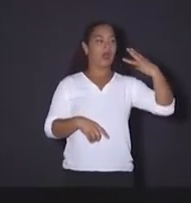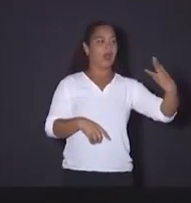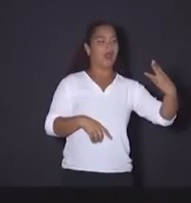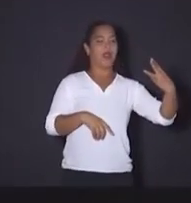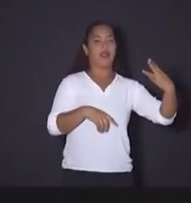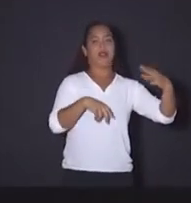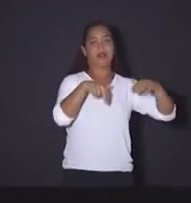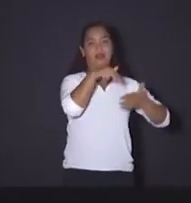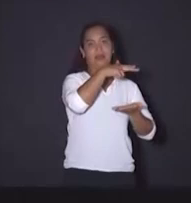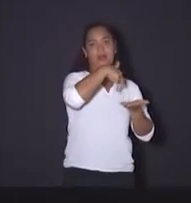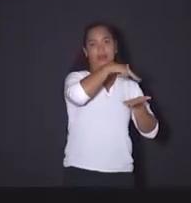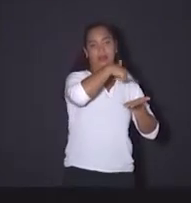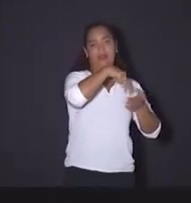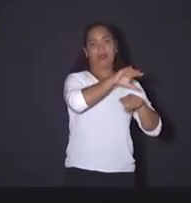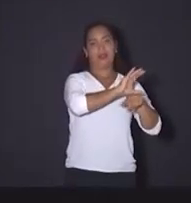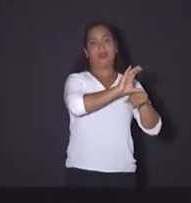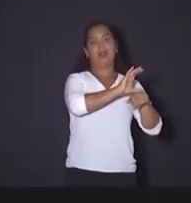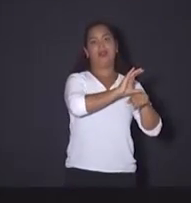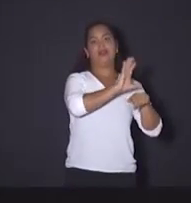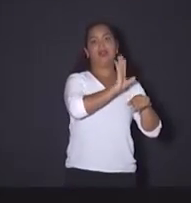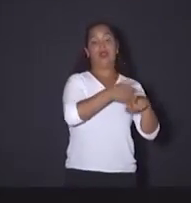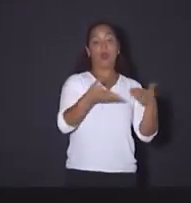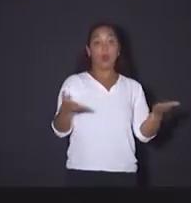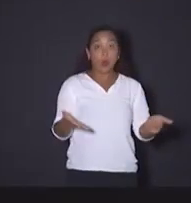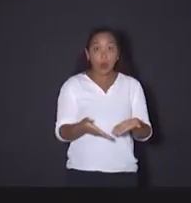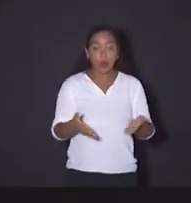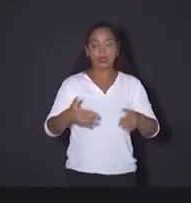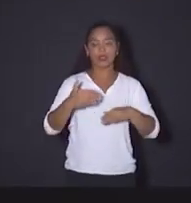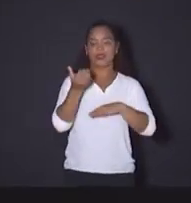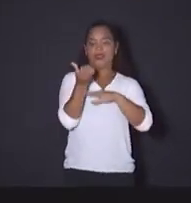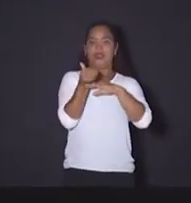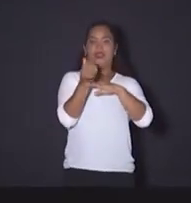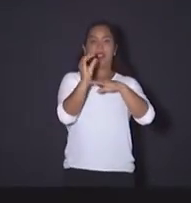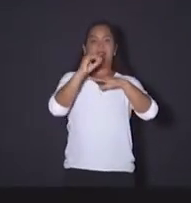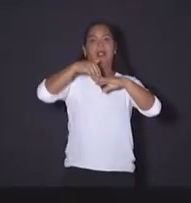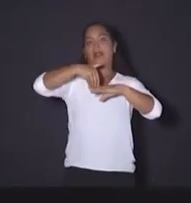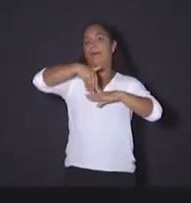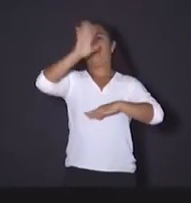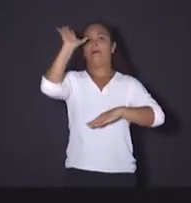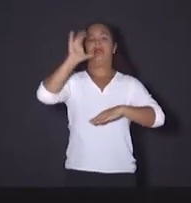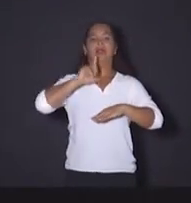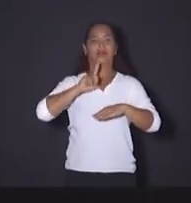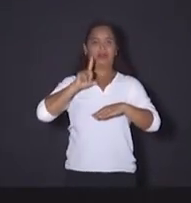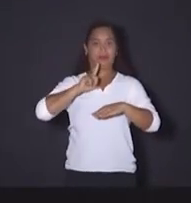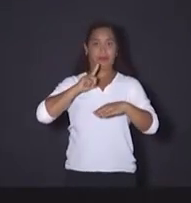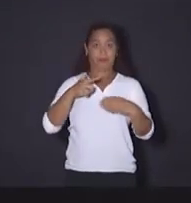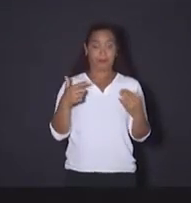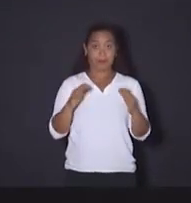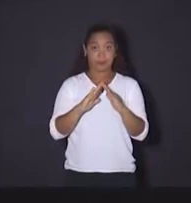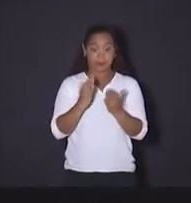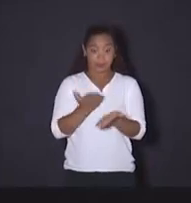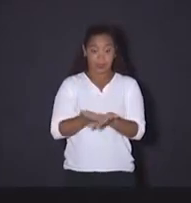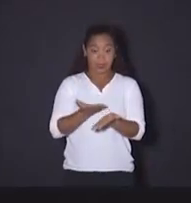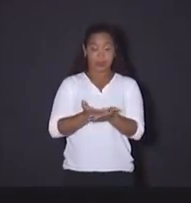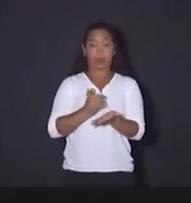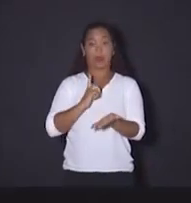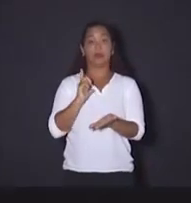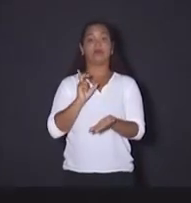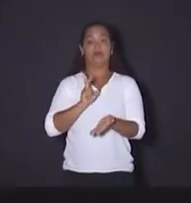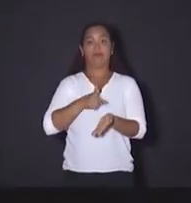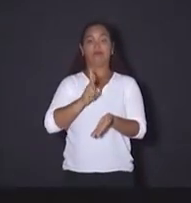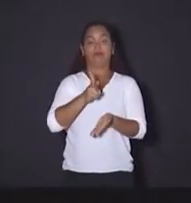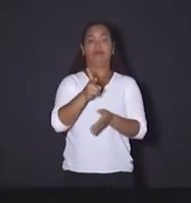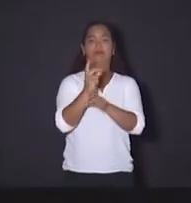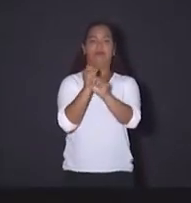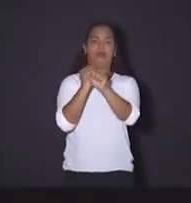cursos e atualmente já passamos de 60. Essa escola, além de ter permanecido por